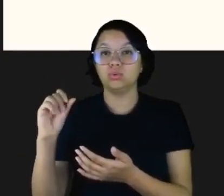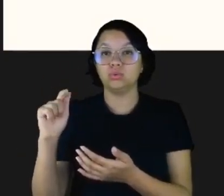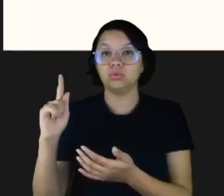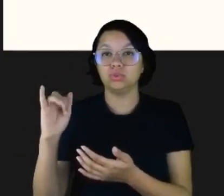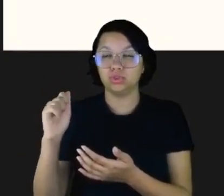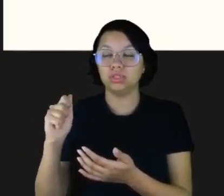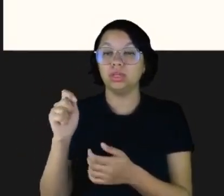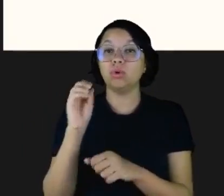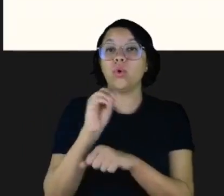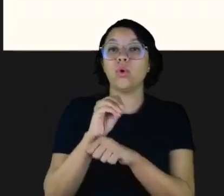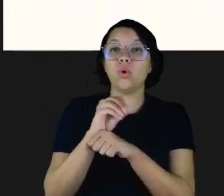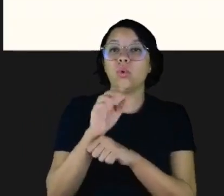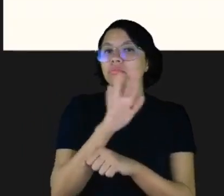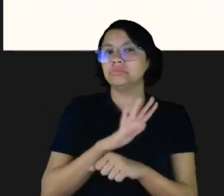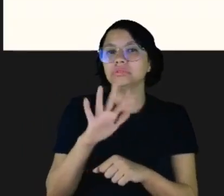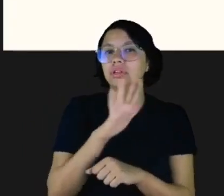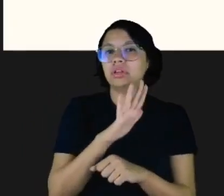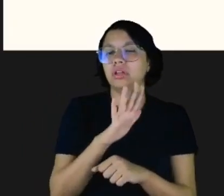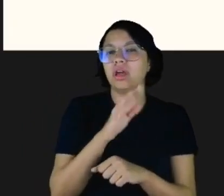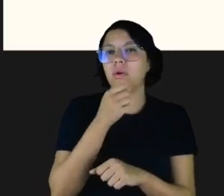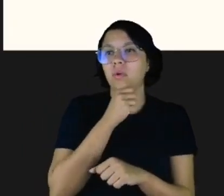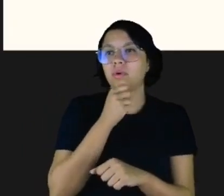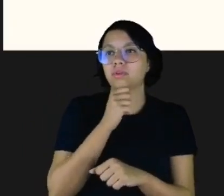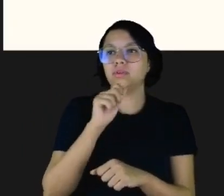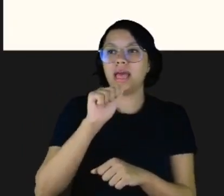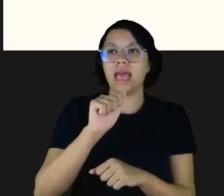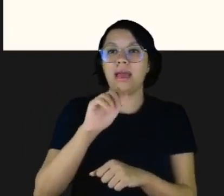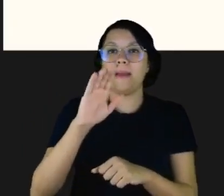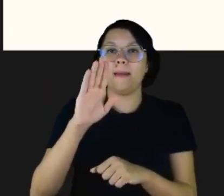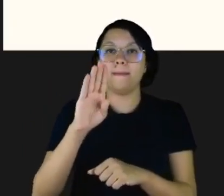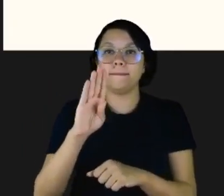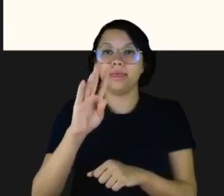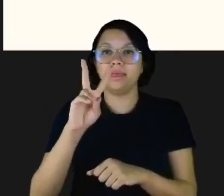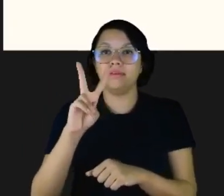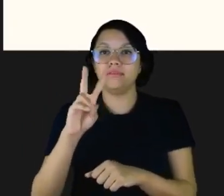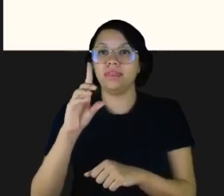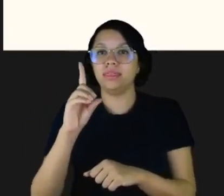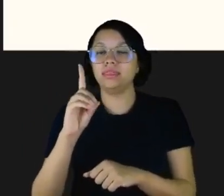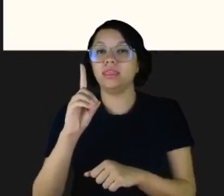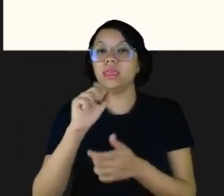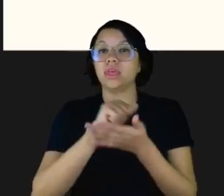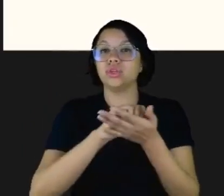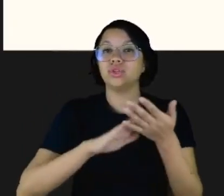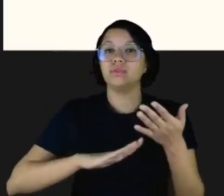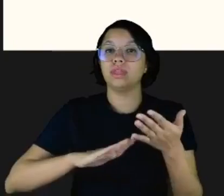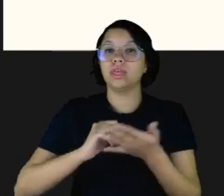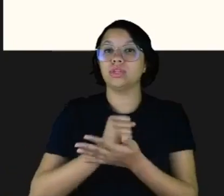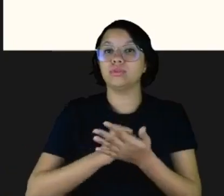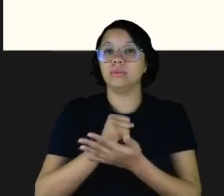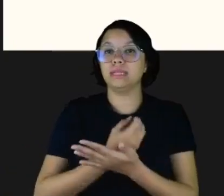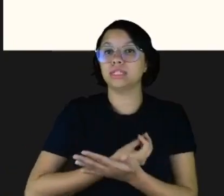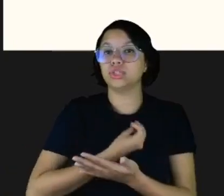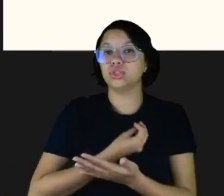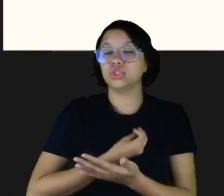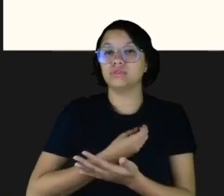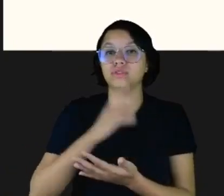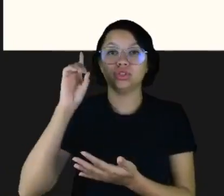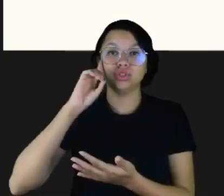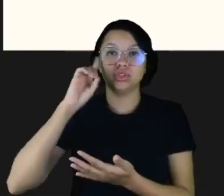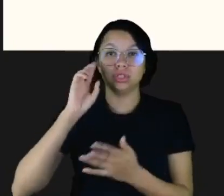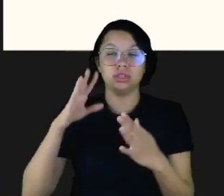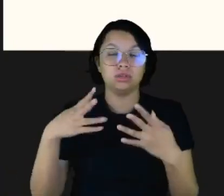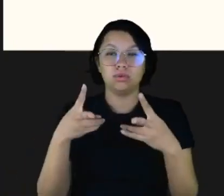A sigla ABVD são atividades básicas de vida diária. Então, nós